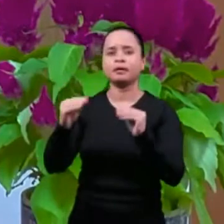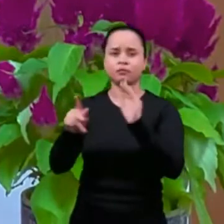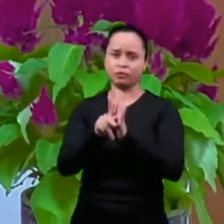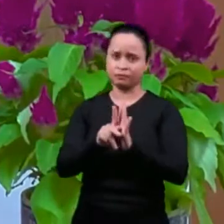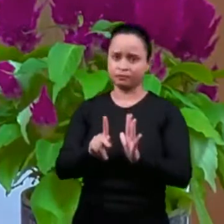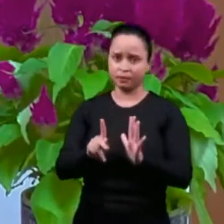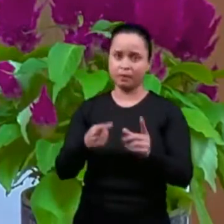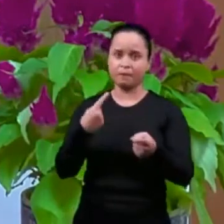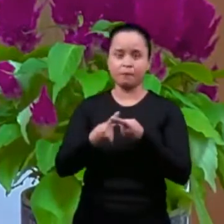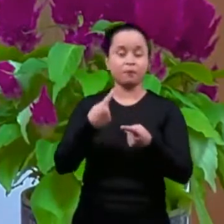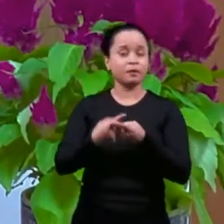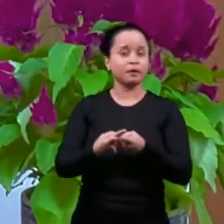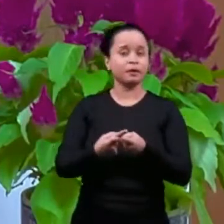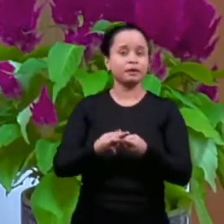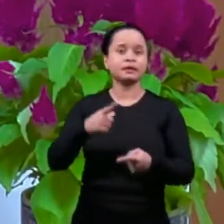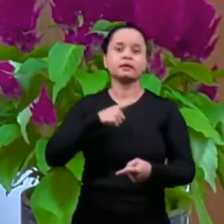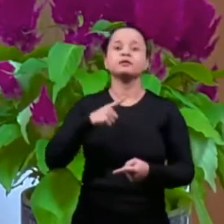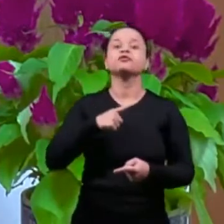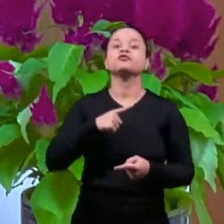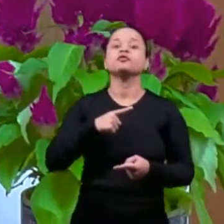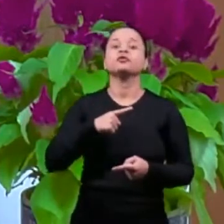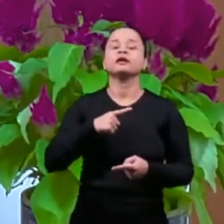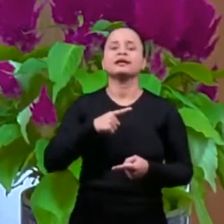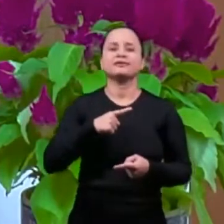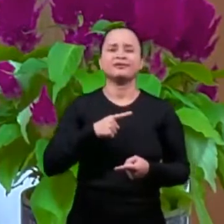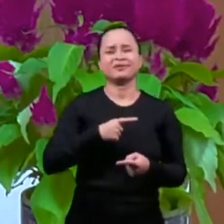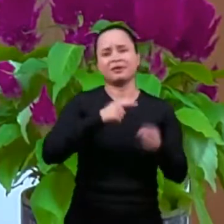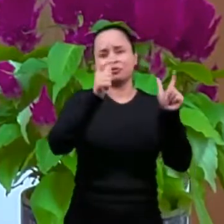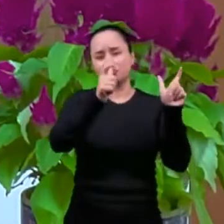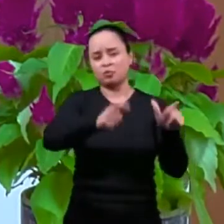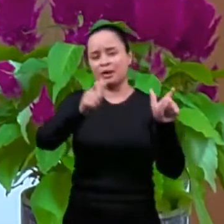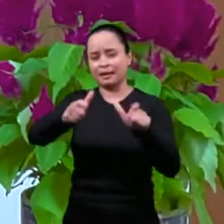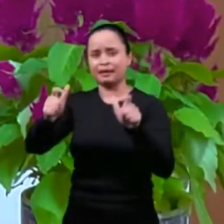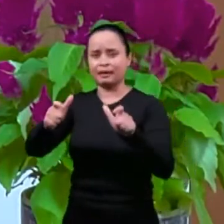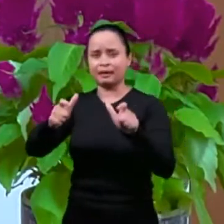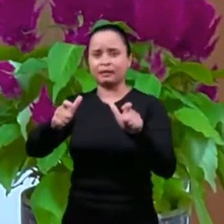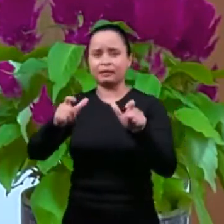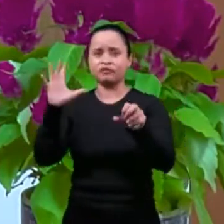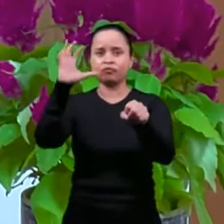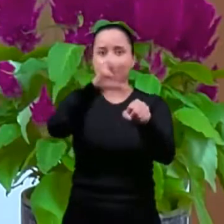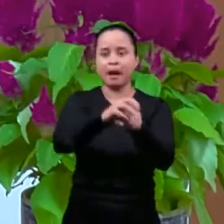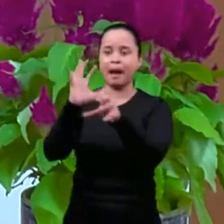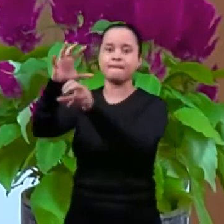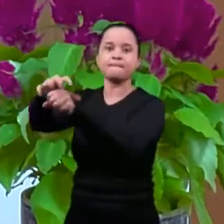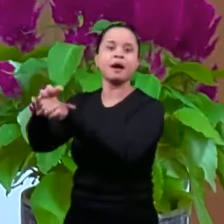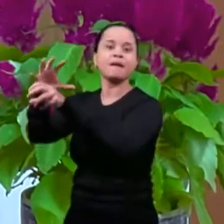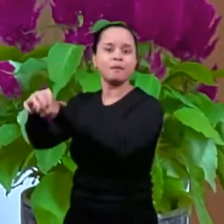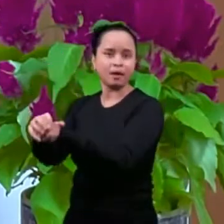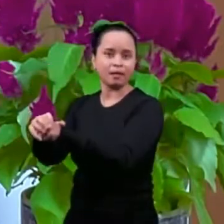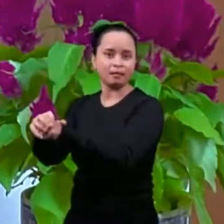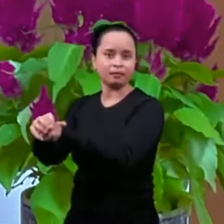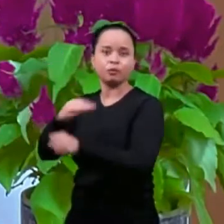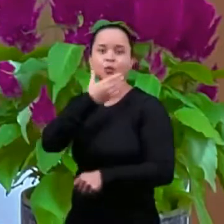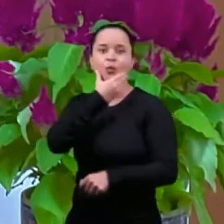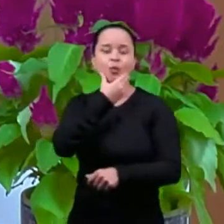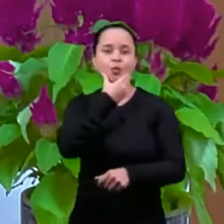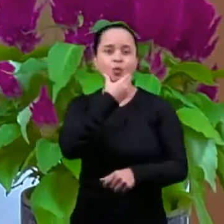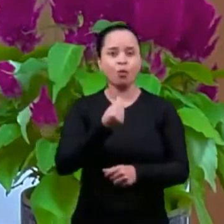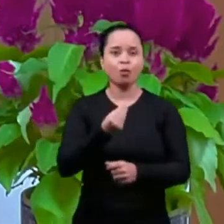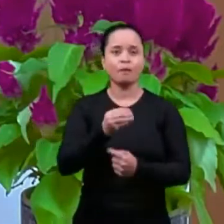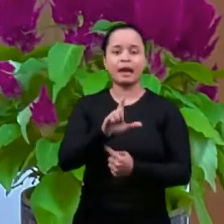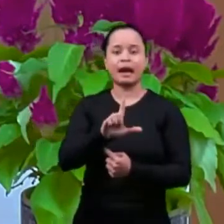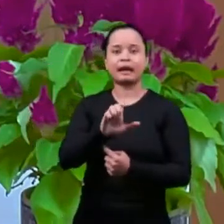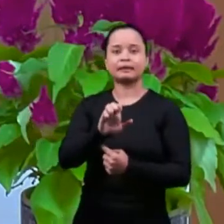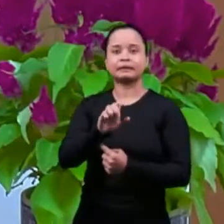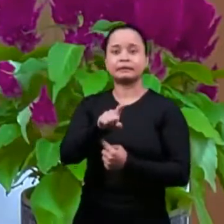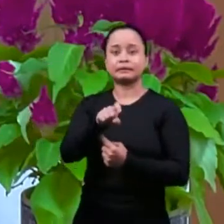da tomada de muitos locais ali, muitas regiões, por Alexandre o Grande. Eu não sei